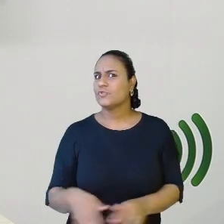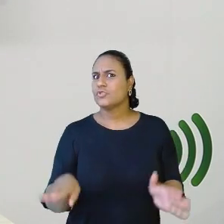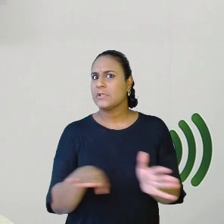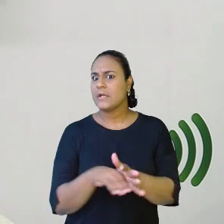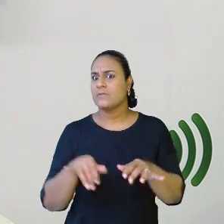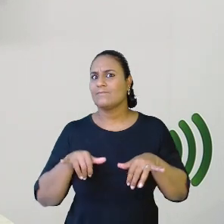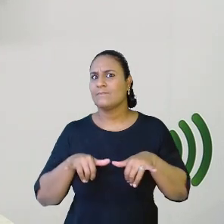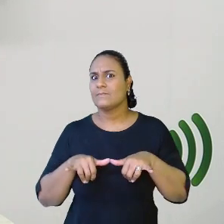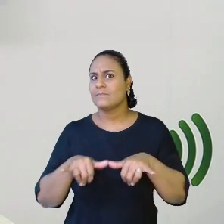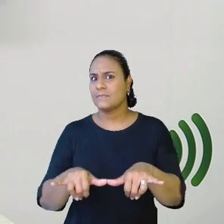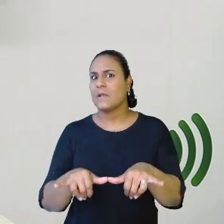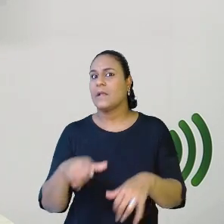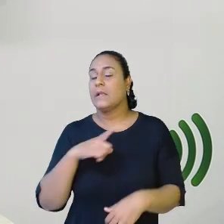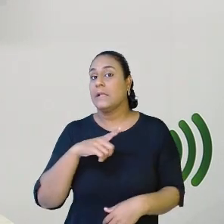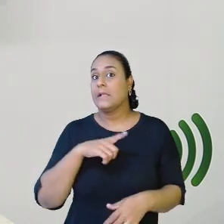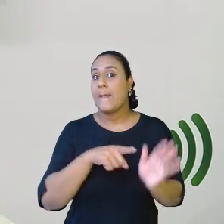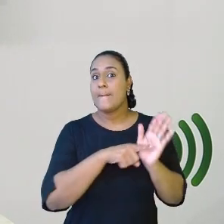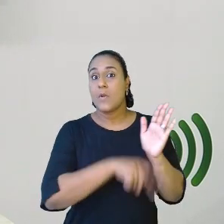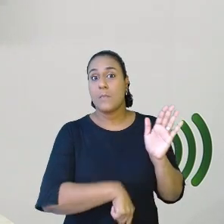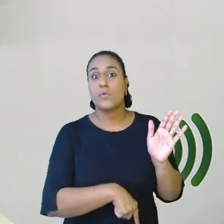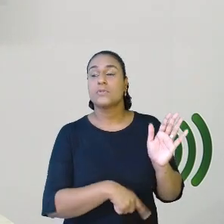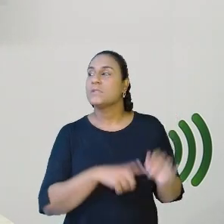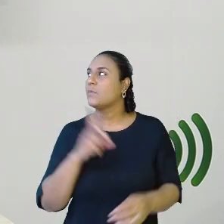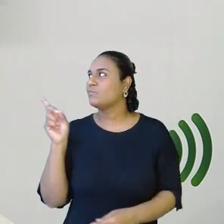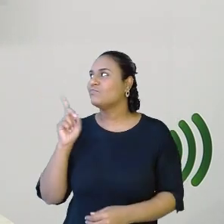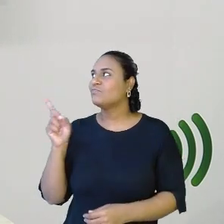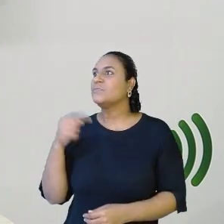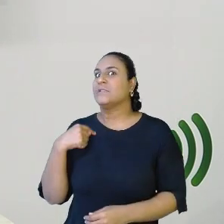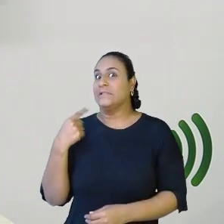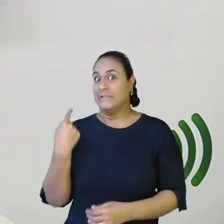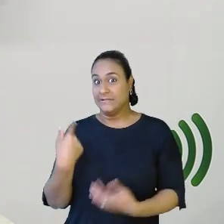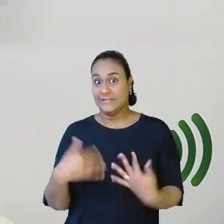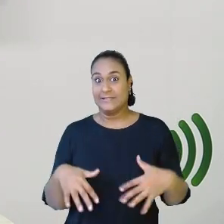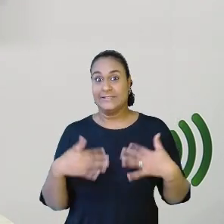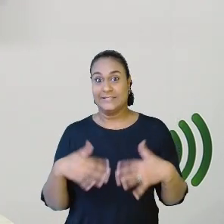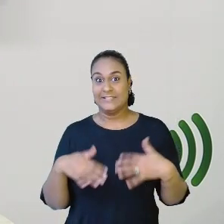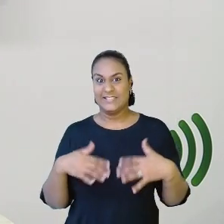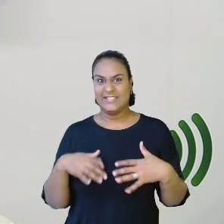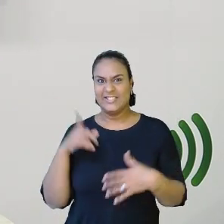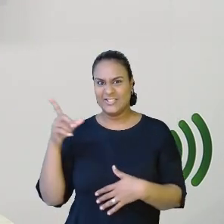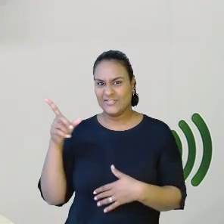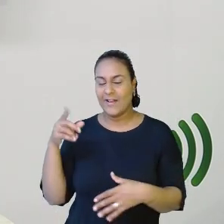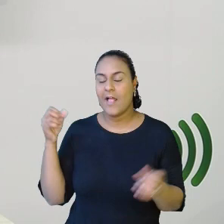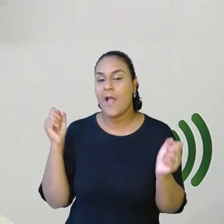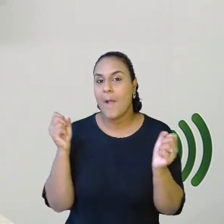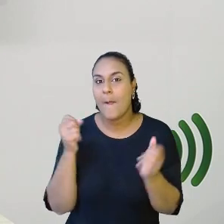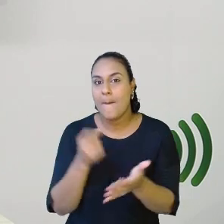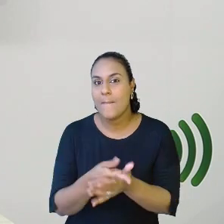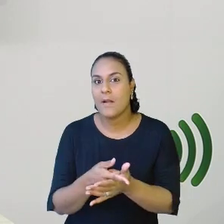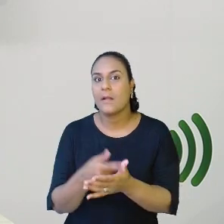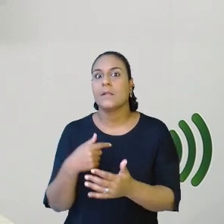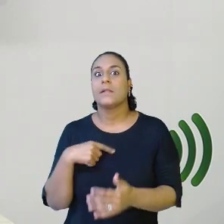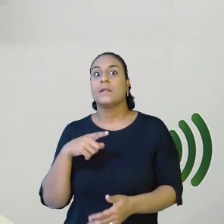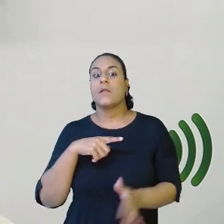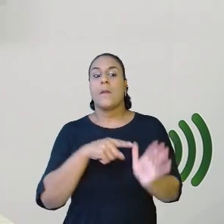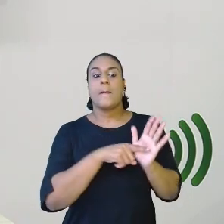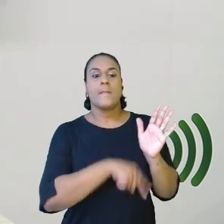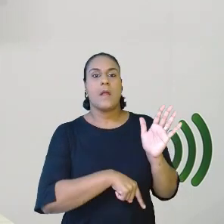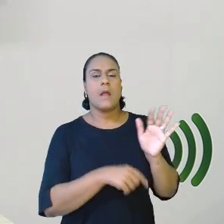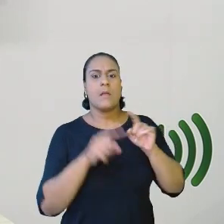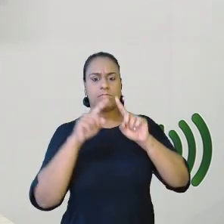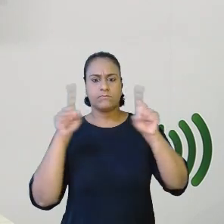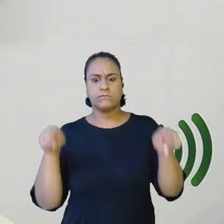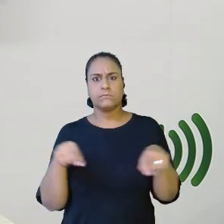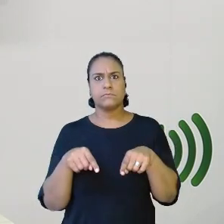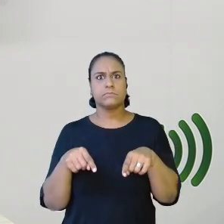no supermercado, que tem uma promoção, a gente já corre, não é, pessoal? Corremos e olha lá, tem uma promoção, uma placa avisando ali qual